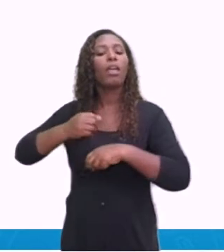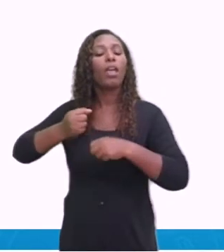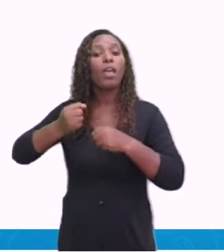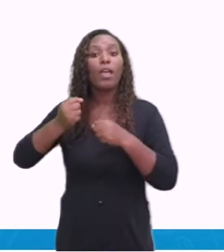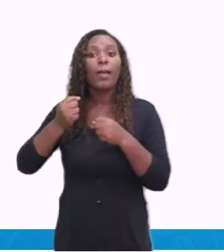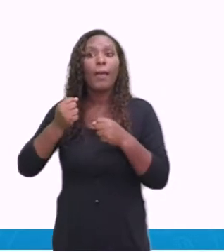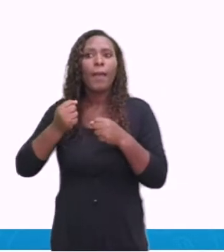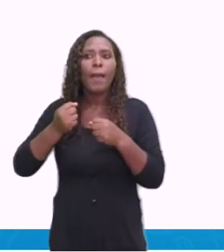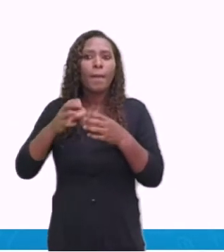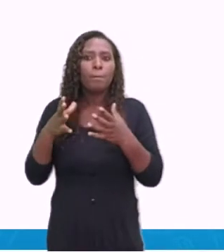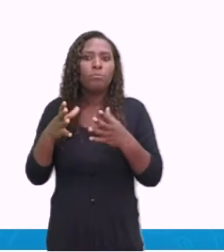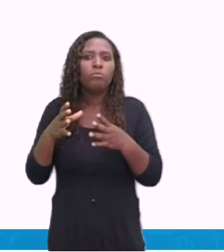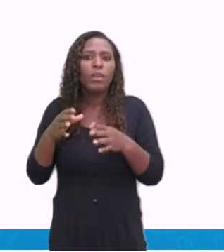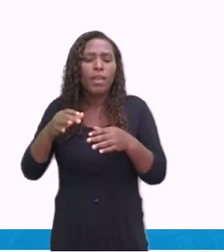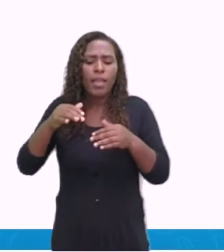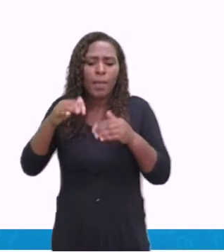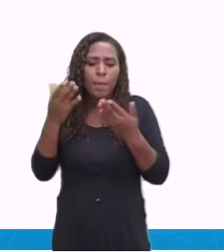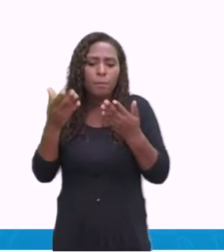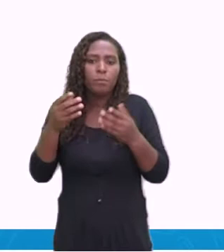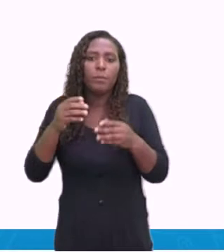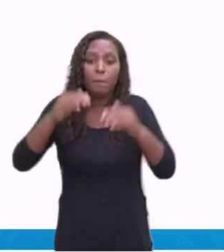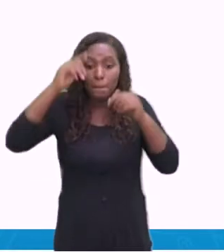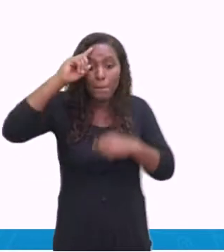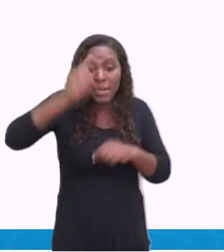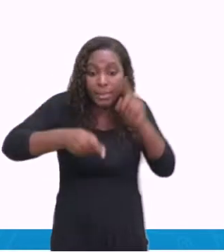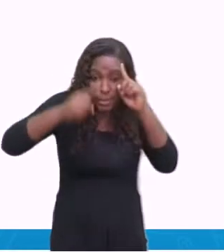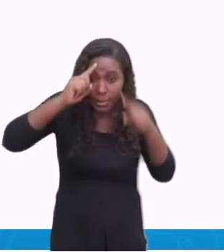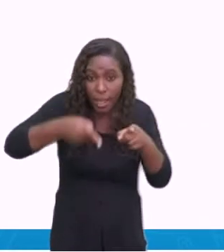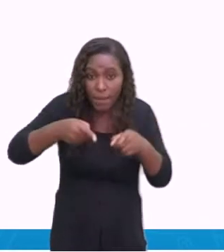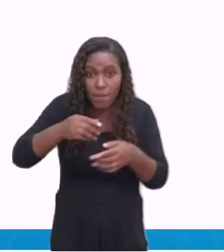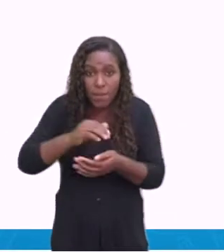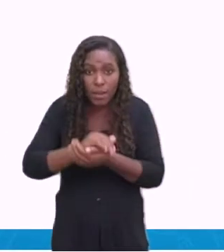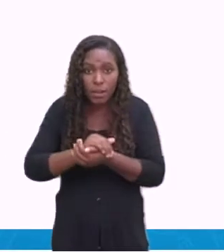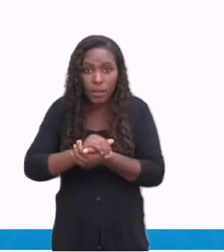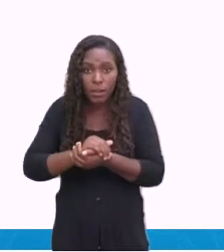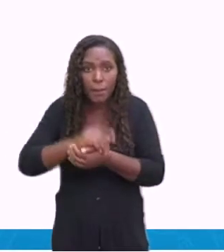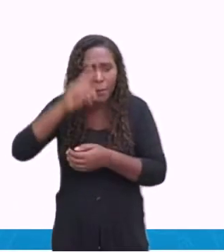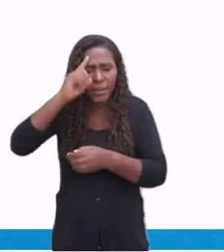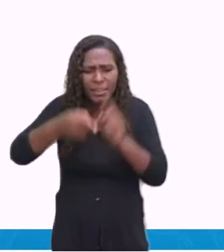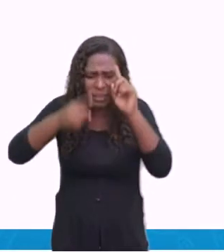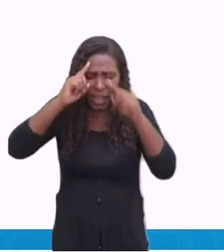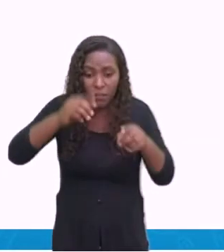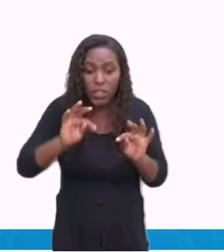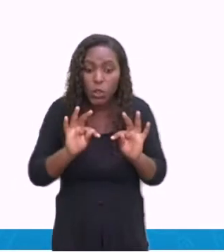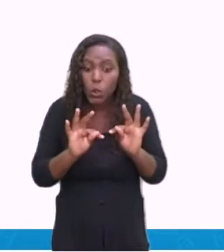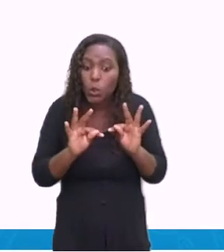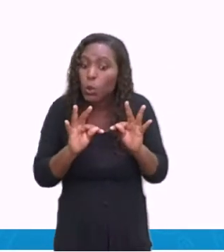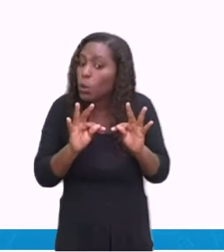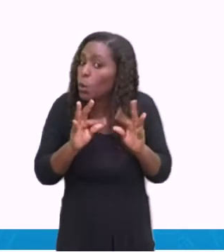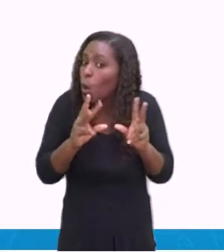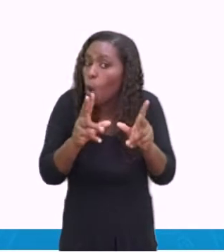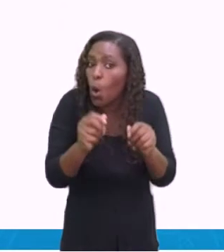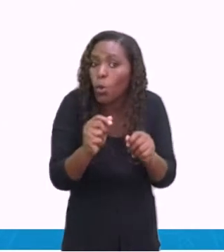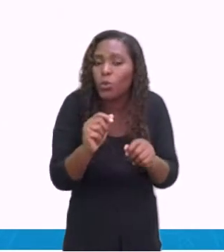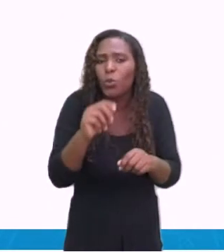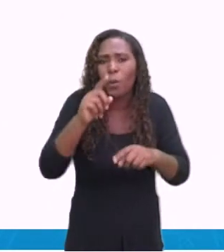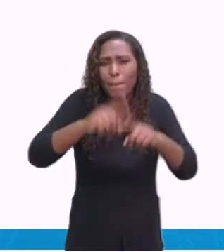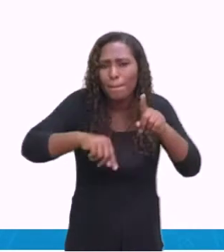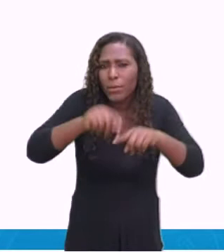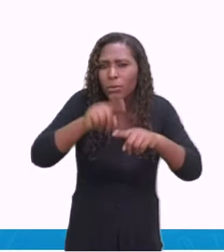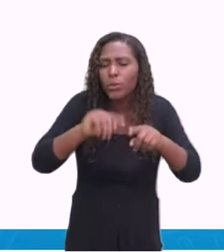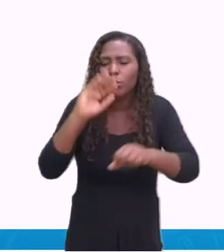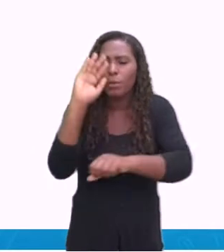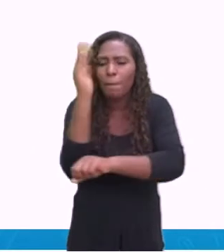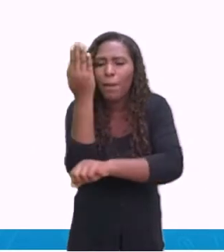Mas será que só foi este produto? Só essa matéria-prima? Não foi, gente.